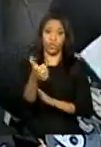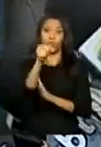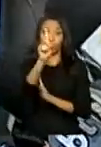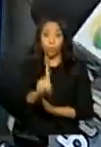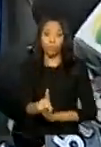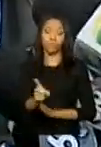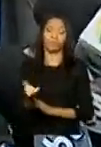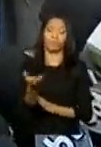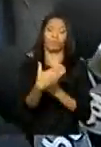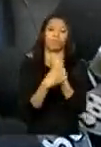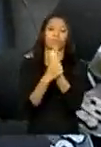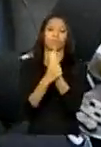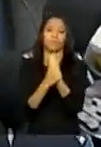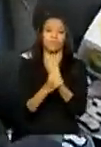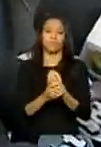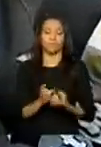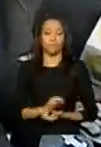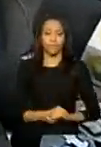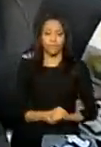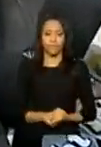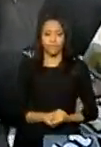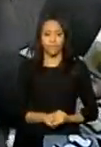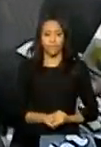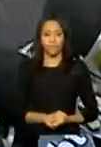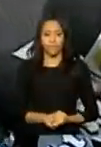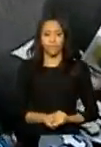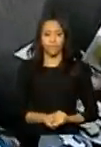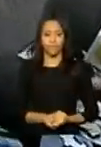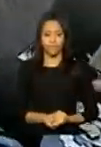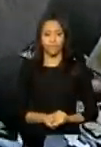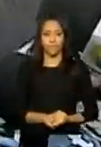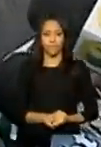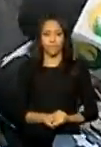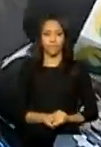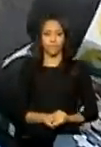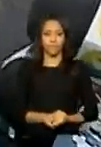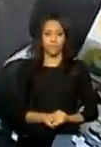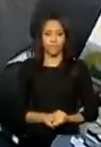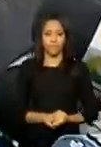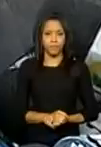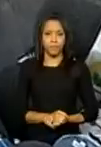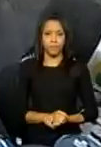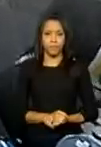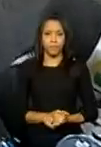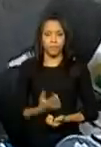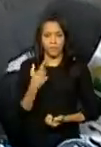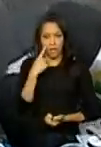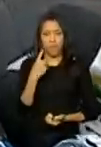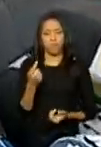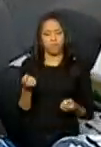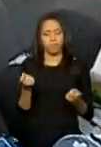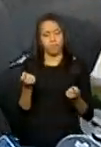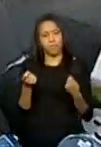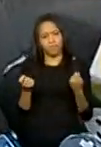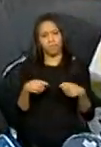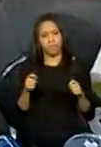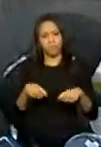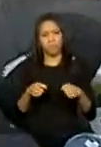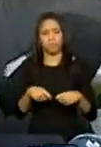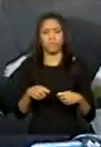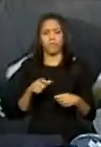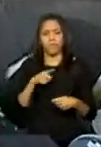O senhor vai nomear o Leite, fora do eixo, para a sua próxima gestão? Hein? O senhor vai nomear? Não sei, eu estou escolhendo a equipe ainda, mas é possível. Eles têm